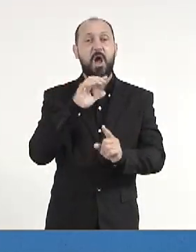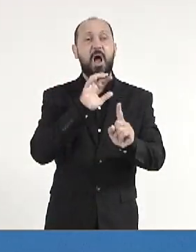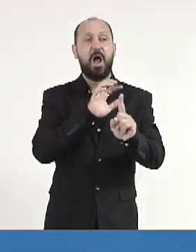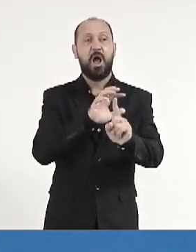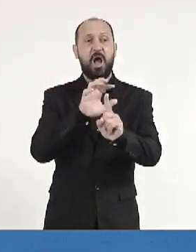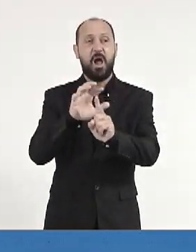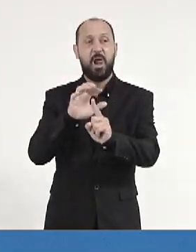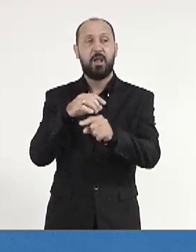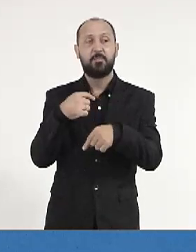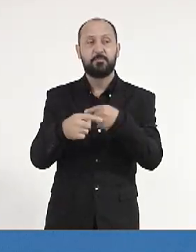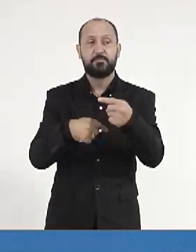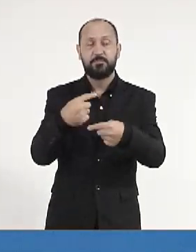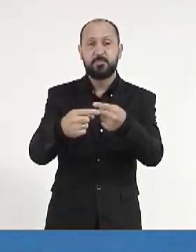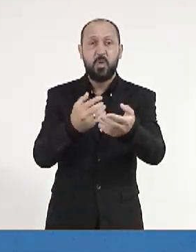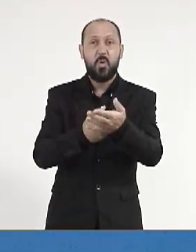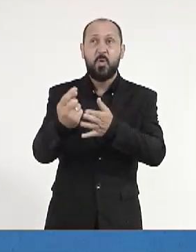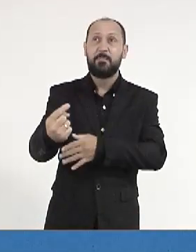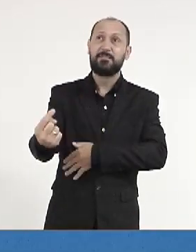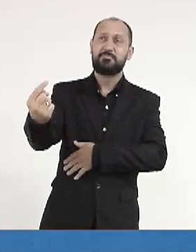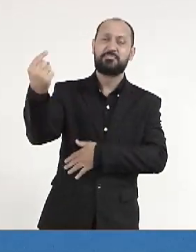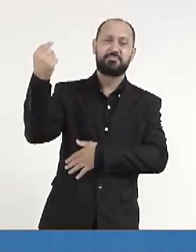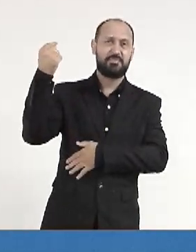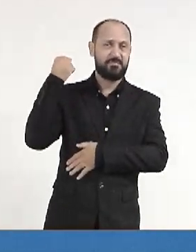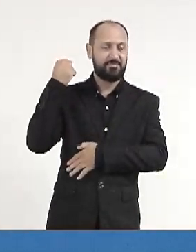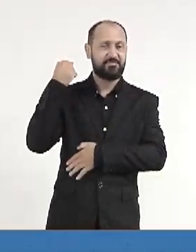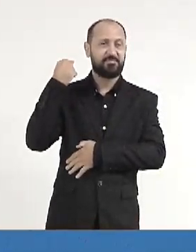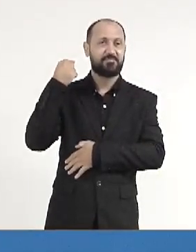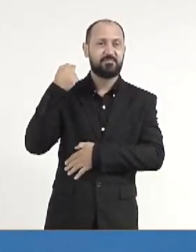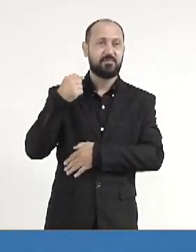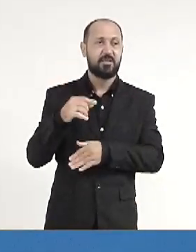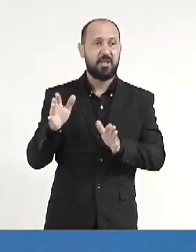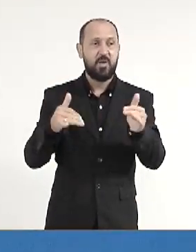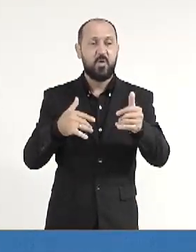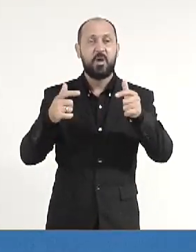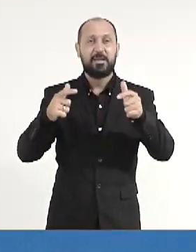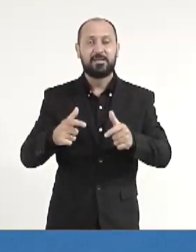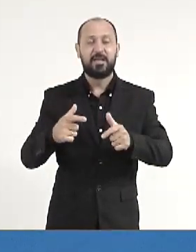efeito, né, daquilo que começou lá atrás, no gabinete do